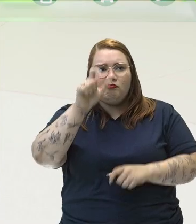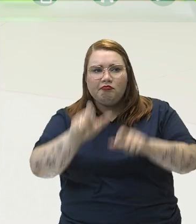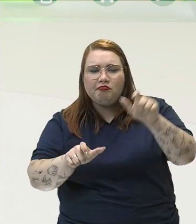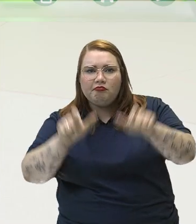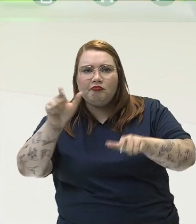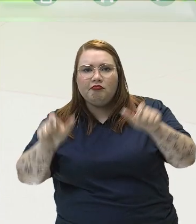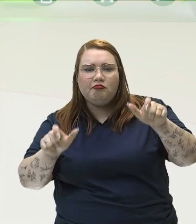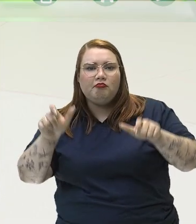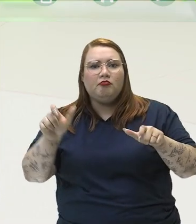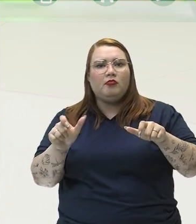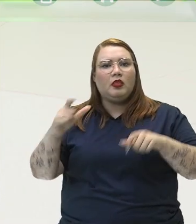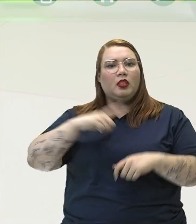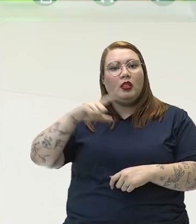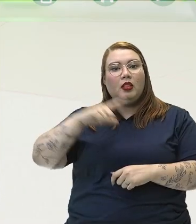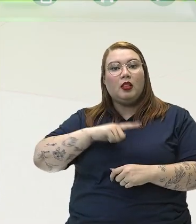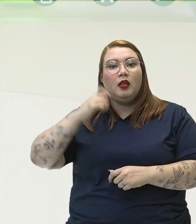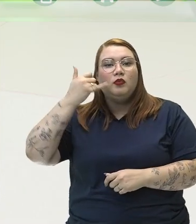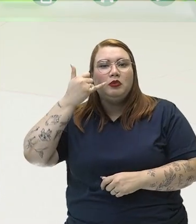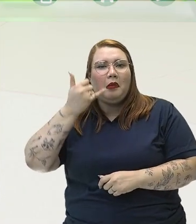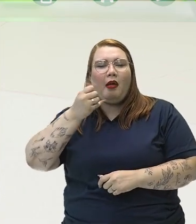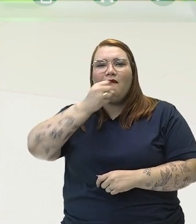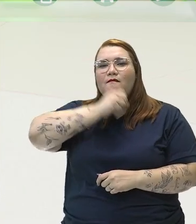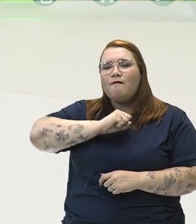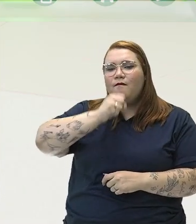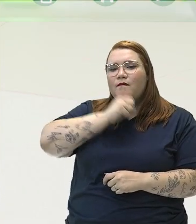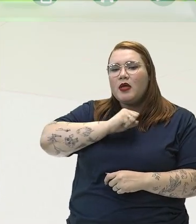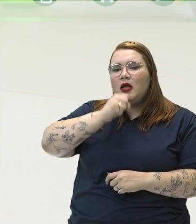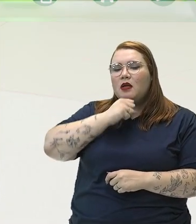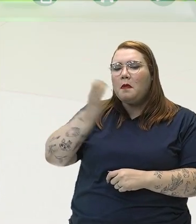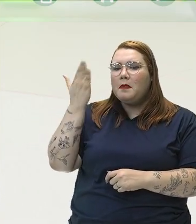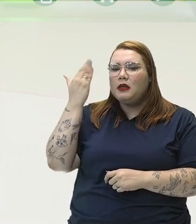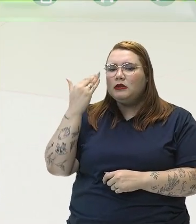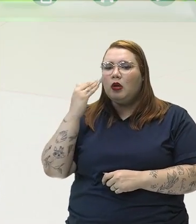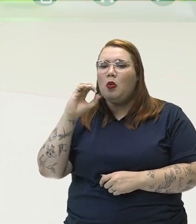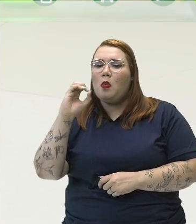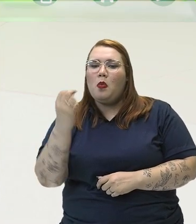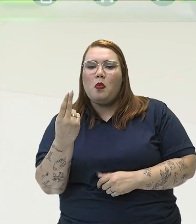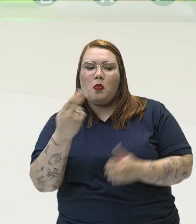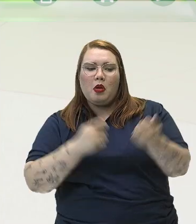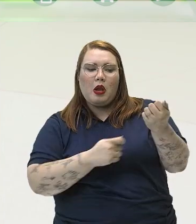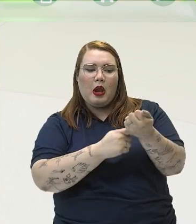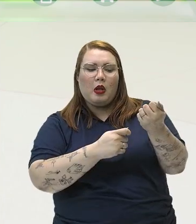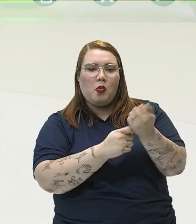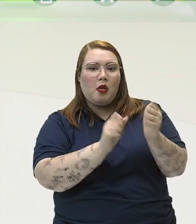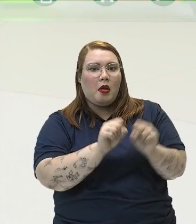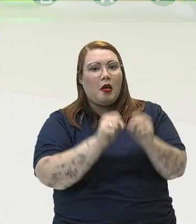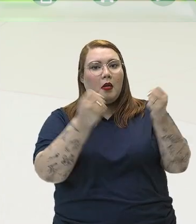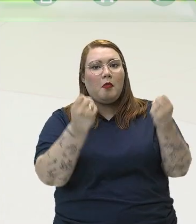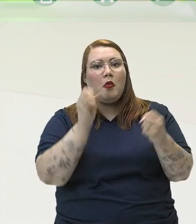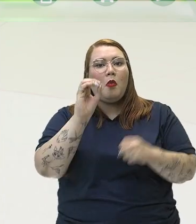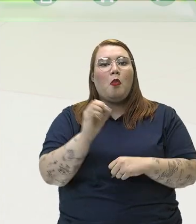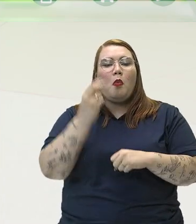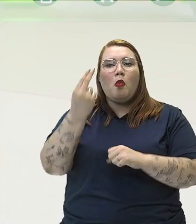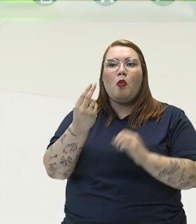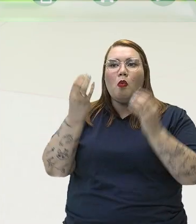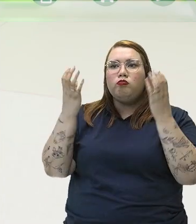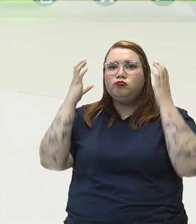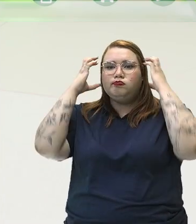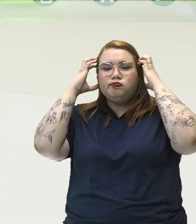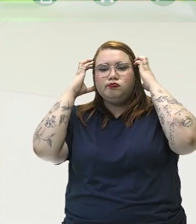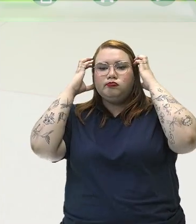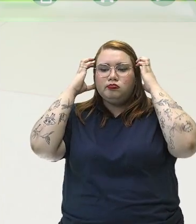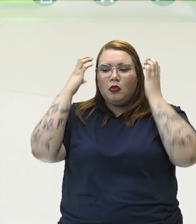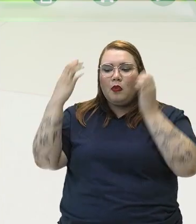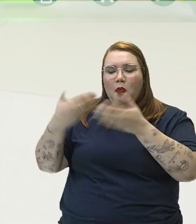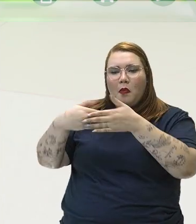vocês, né, têm um celular antigo, ou um carregador quebrado, ou até um fone de ouvido inútil guardado numa